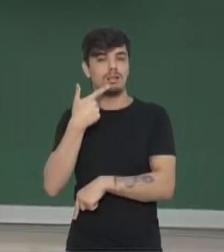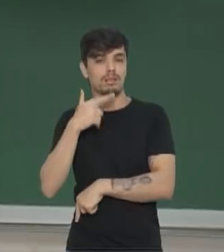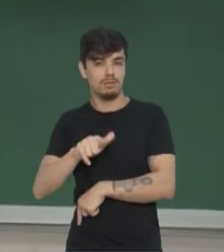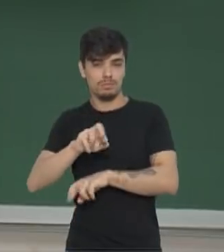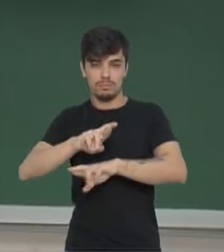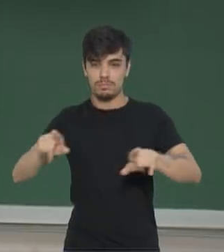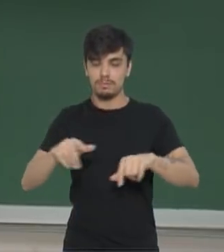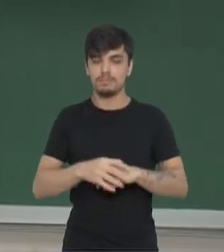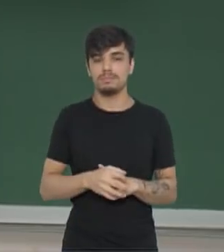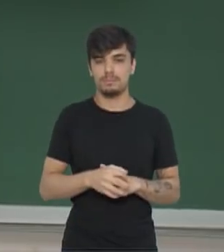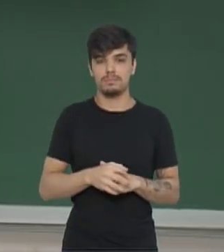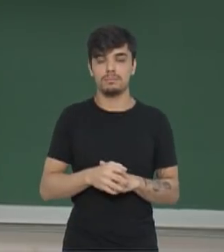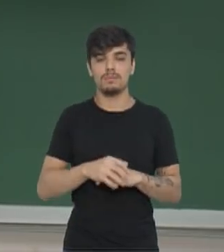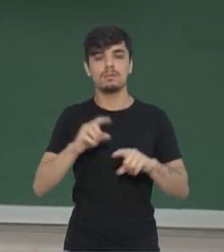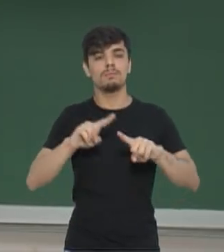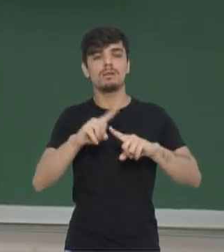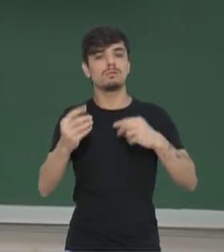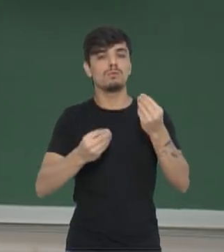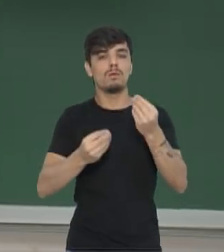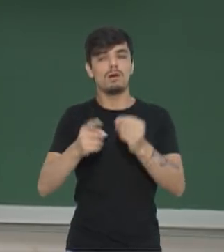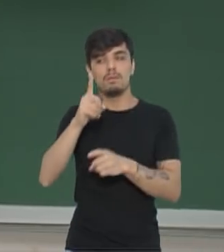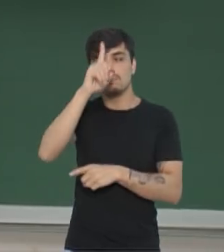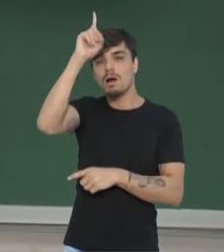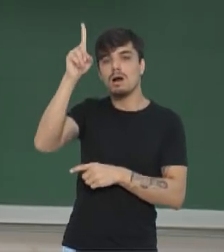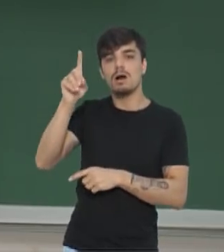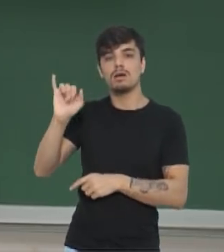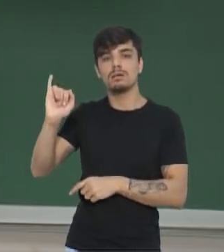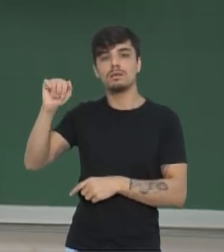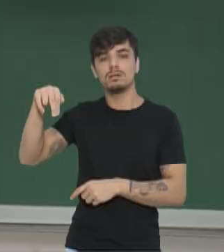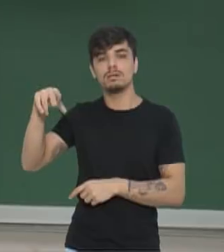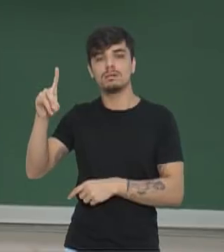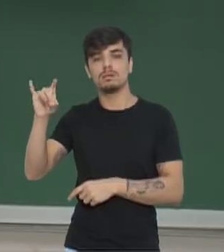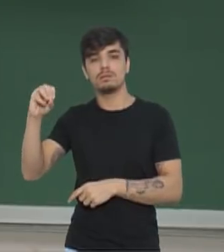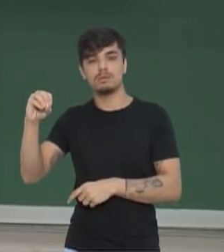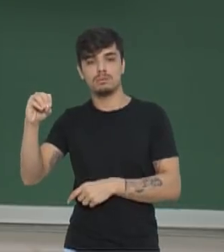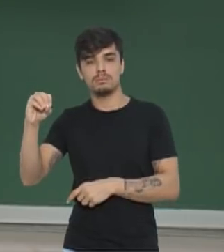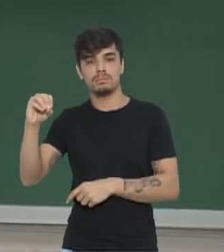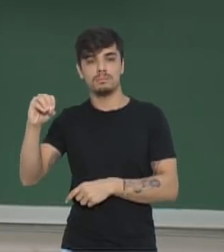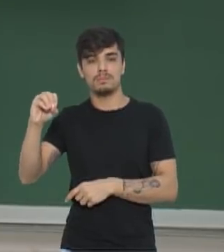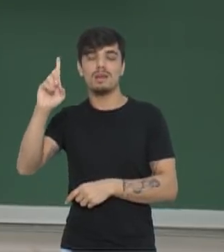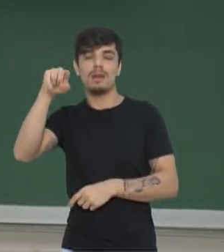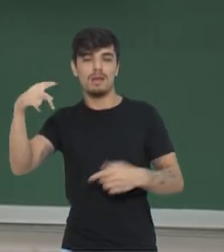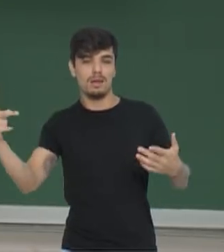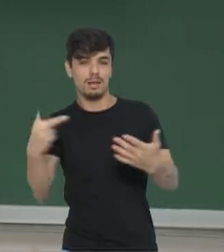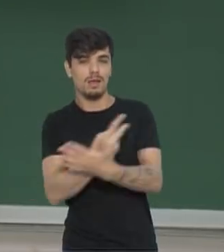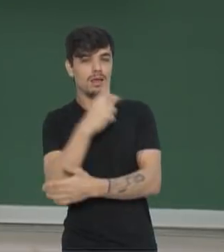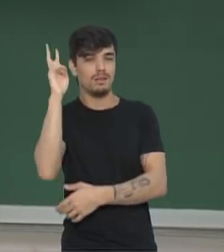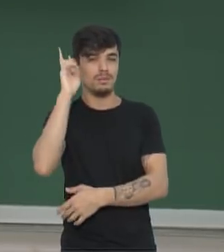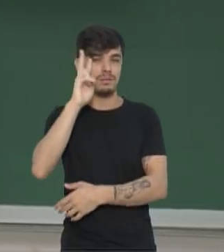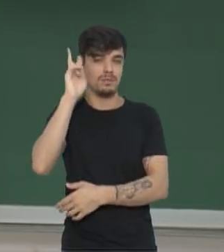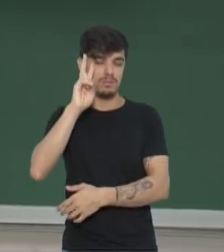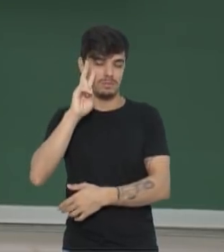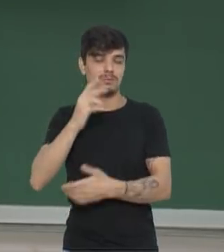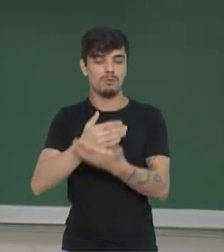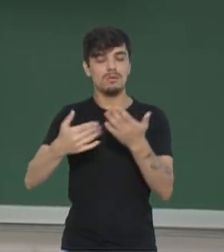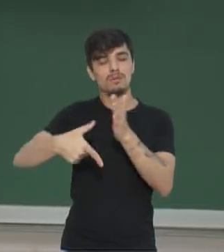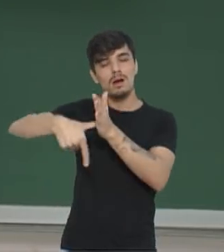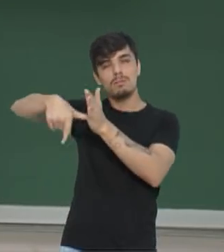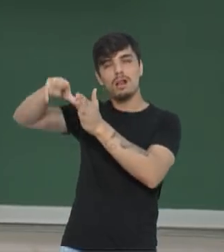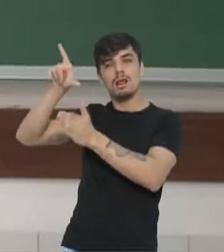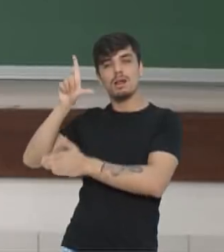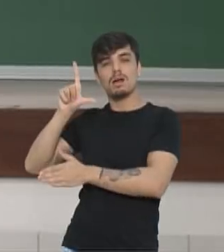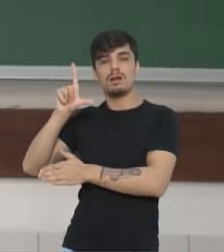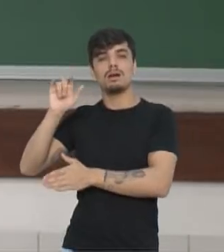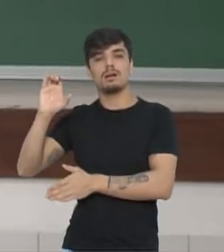Mas de onde que vem essa ideia do índio? Essa ideia é um erro histórico. Essa ideia começou com Cristóvão Colombo. Vamos lembrar